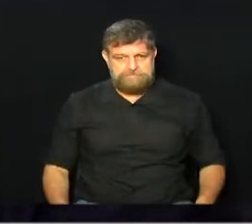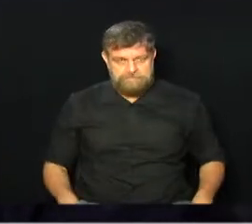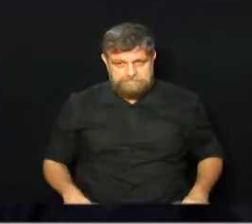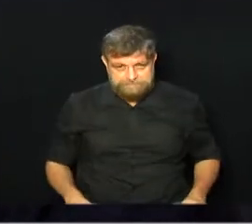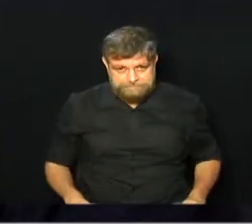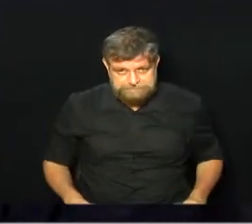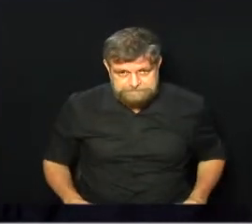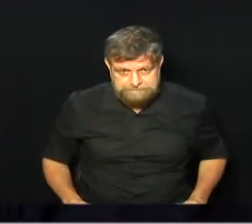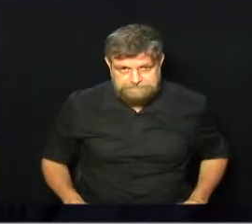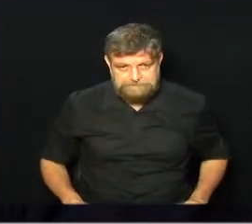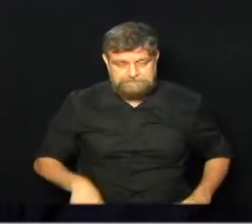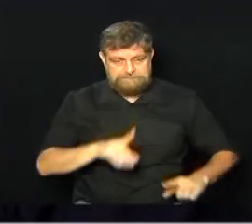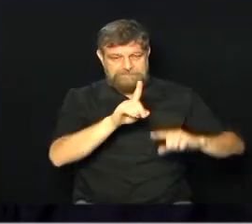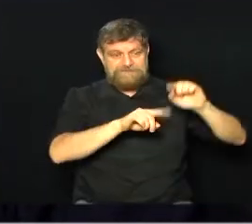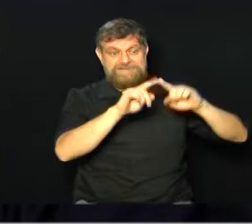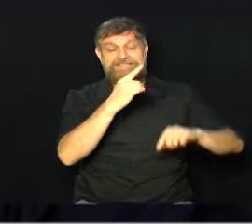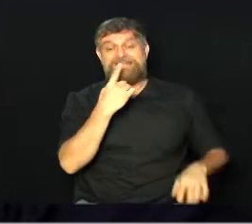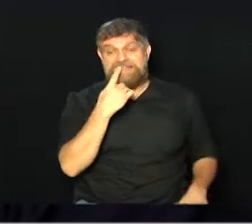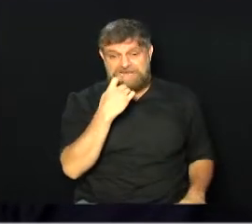Estrela Vermelha e Partizan. Então,